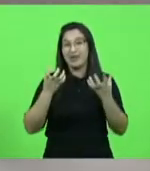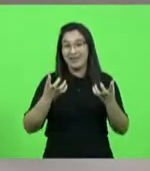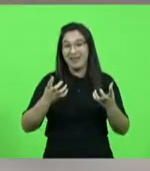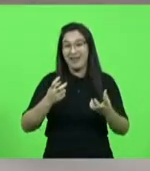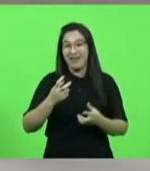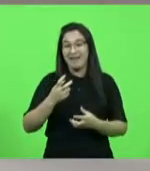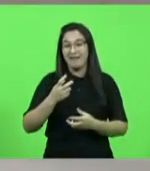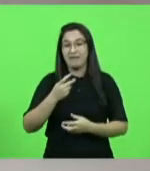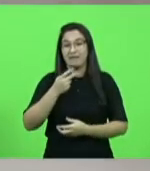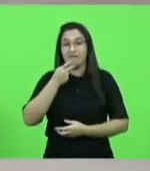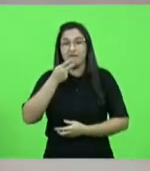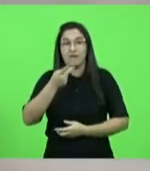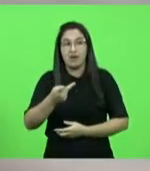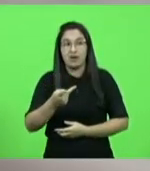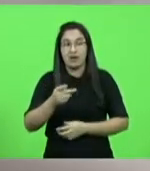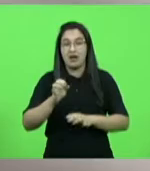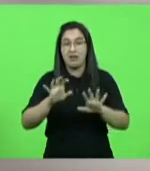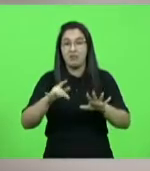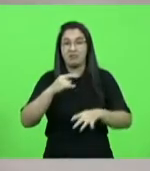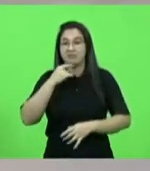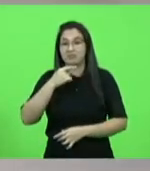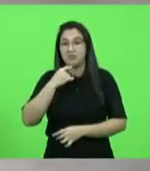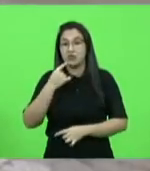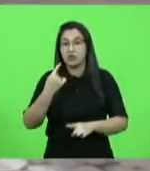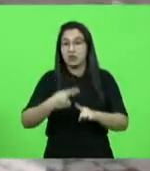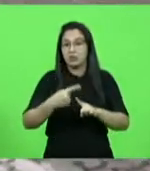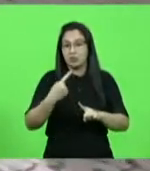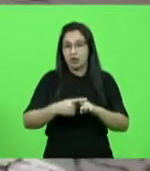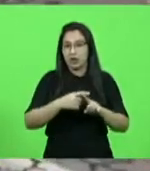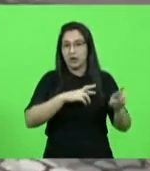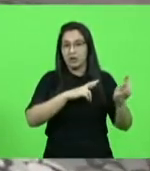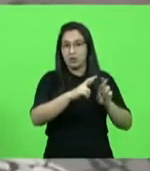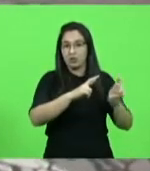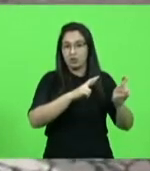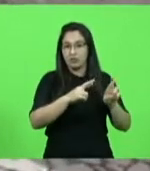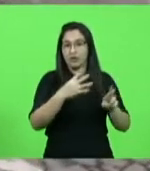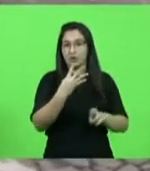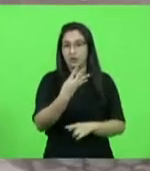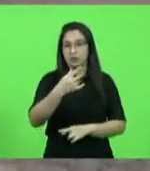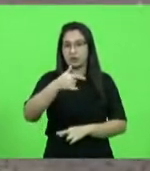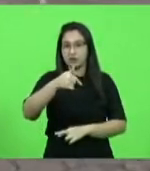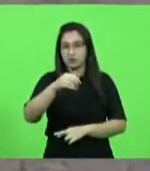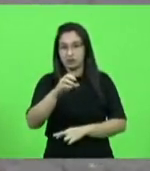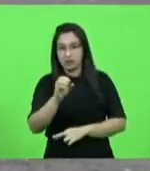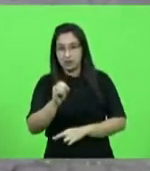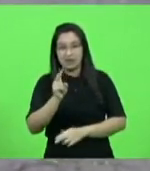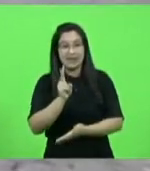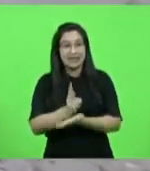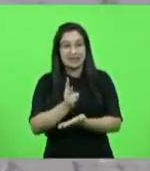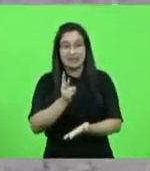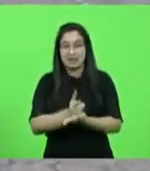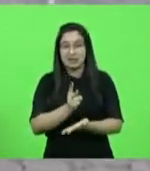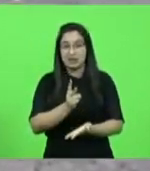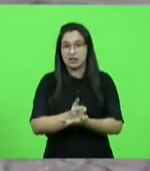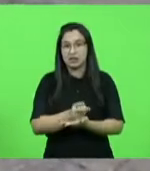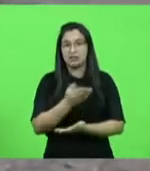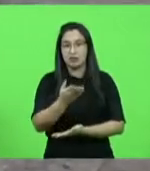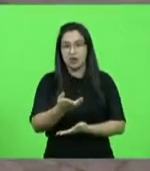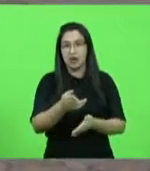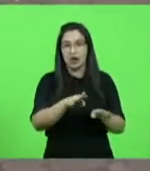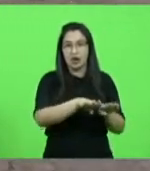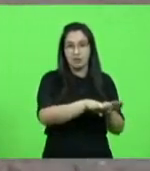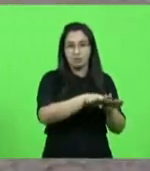de falar, porque a BR-470 sempre foi falado da sua